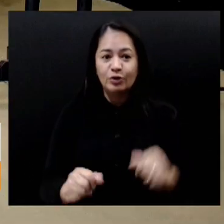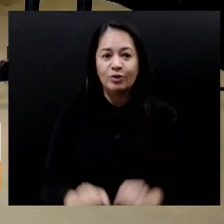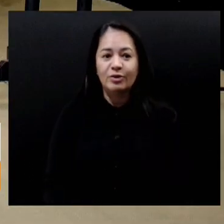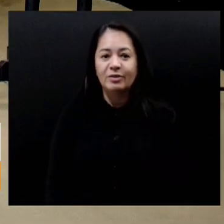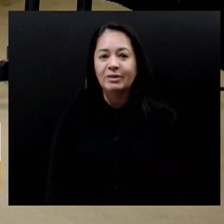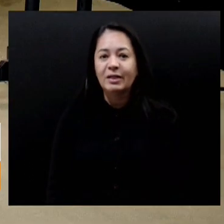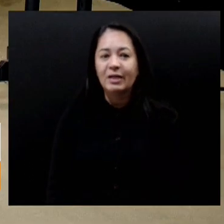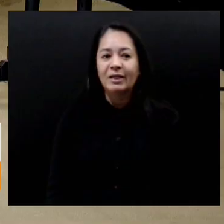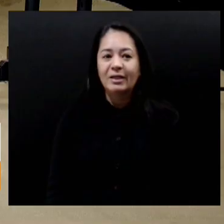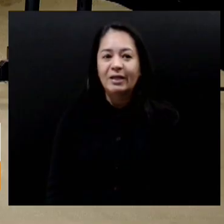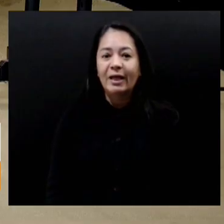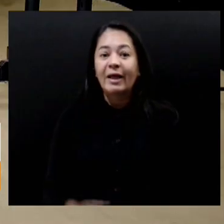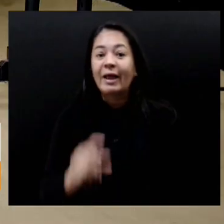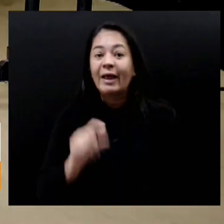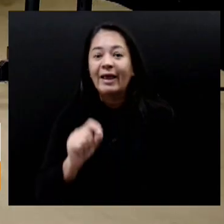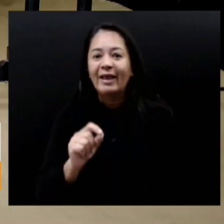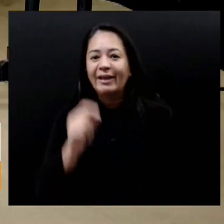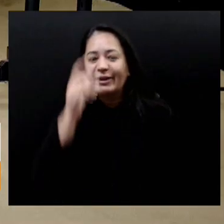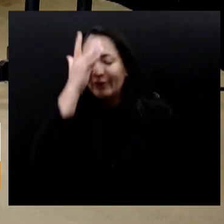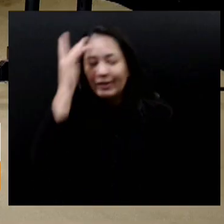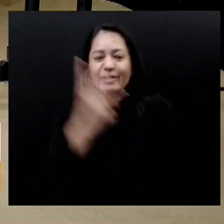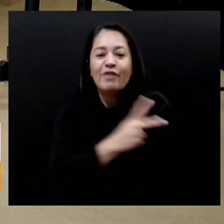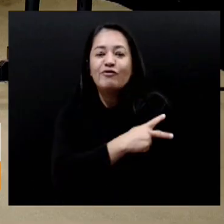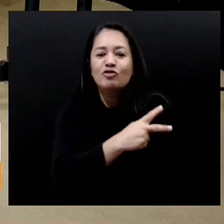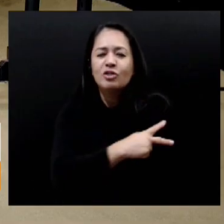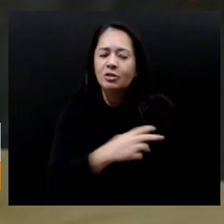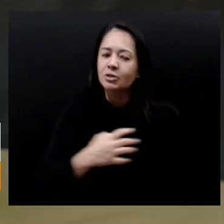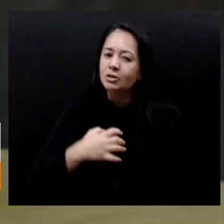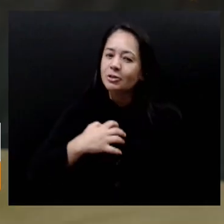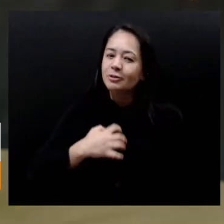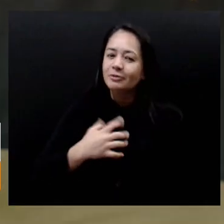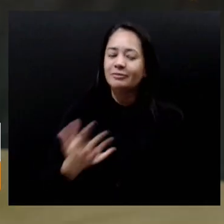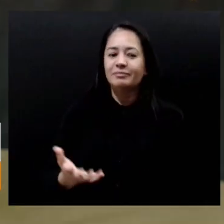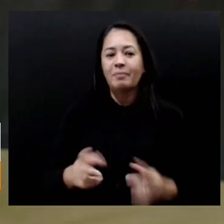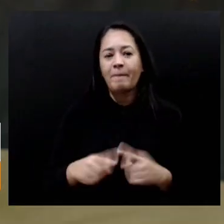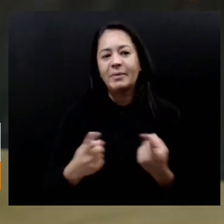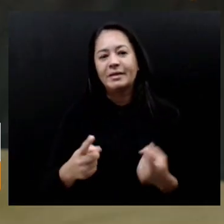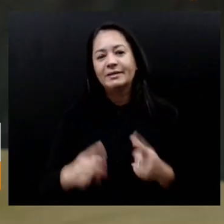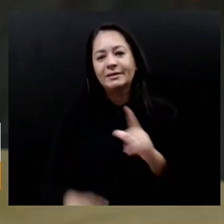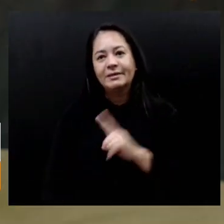enraivecido? É verdade, né? Agora, tem a questão da raiva